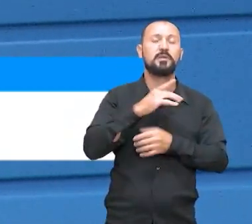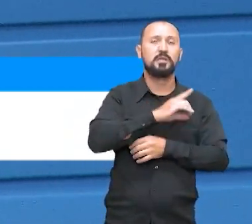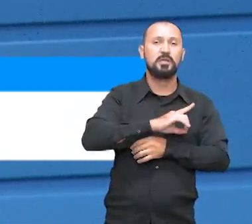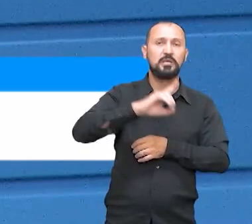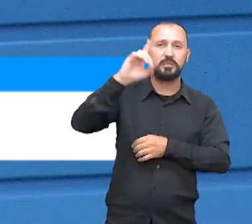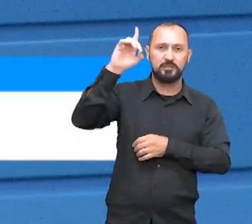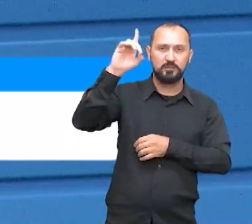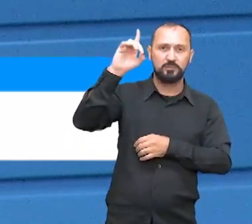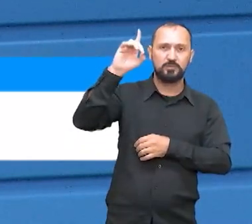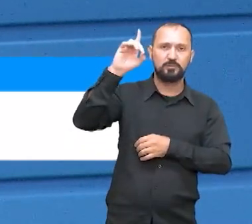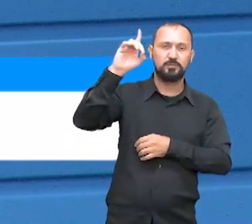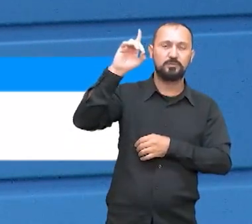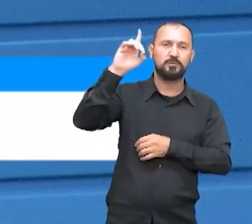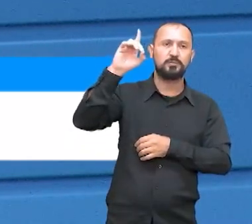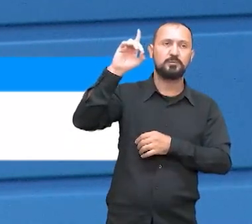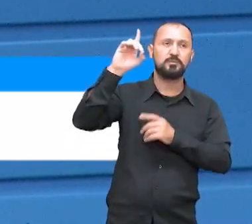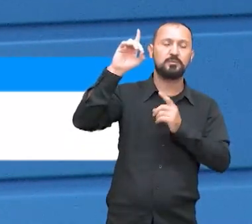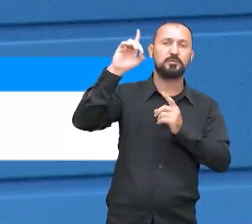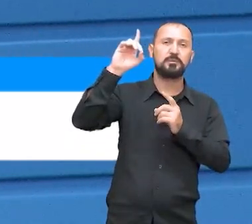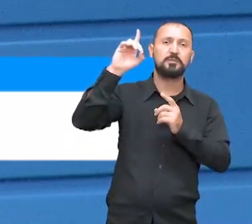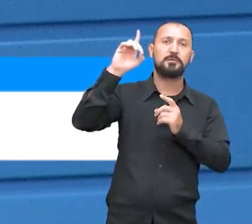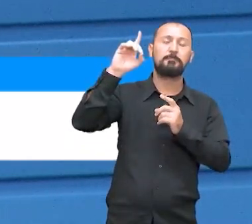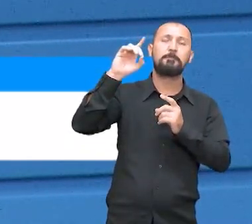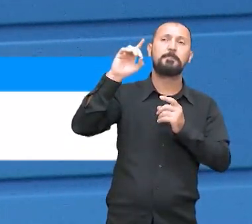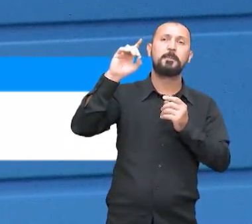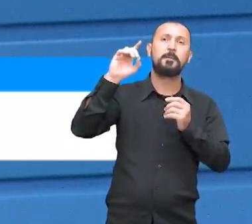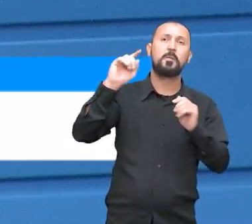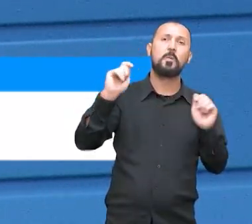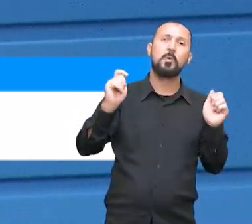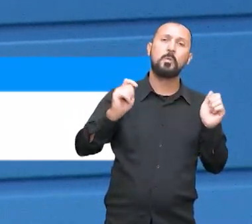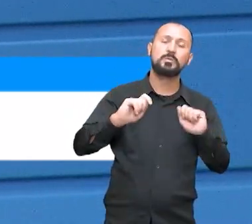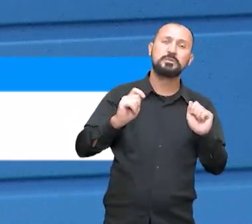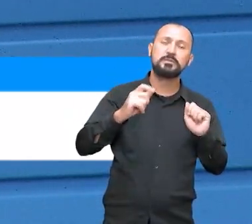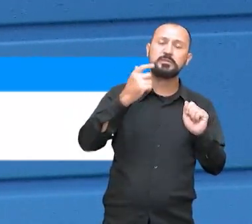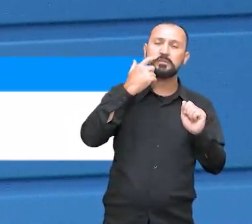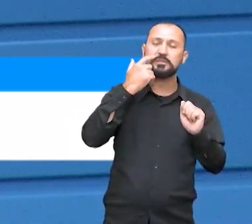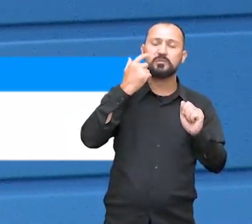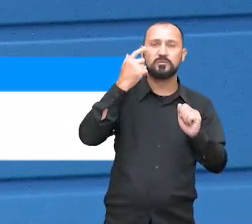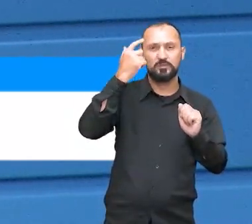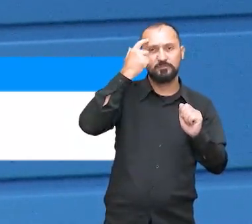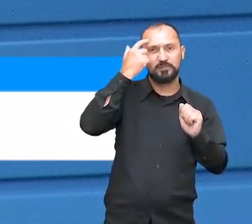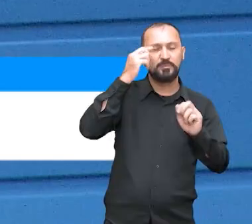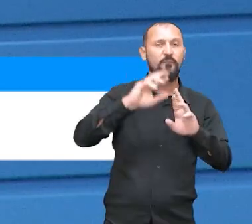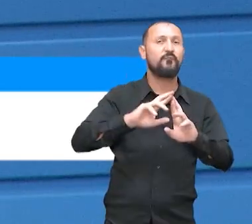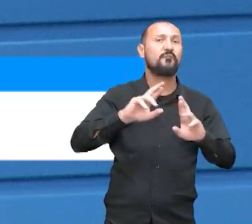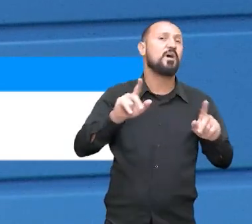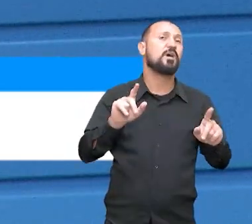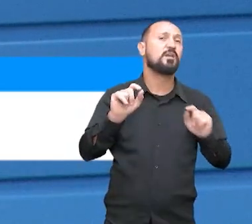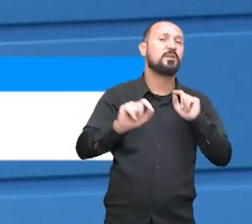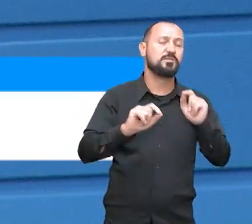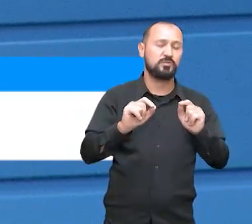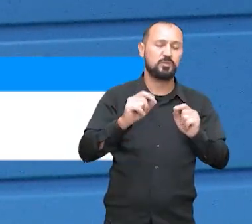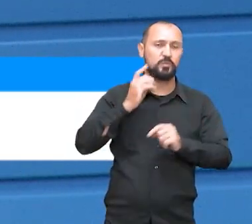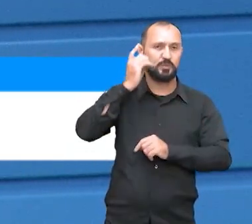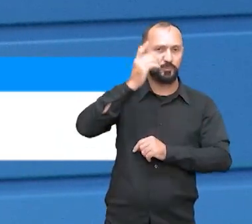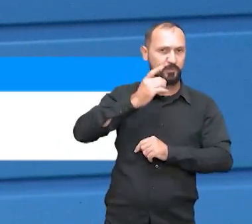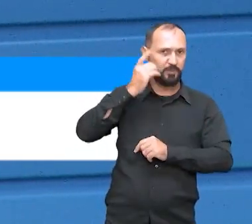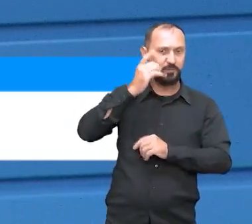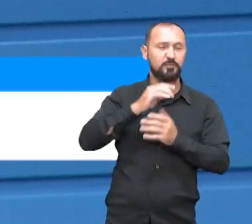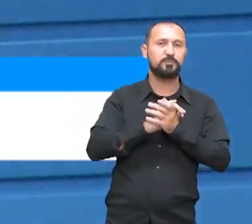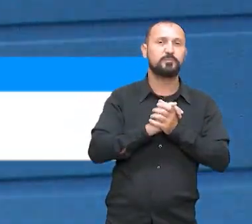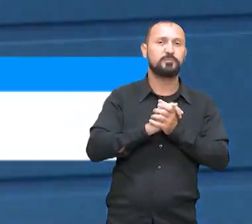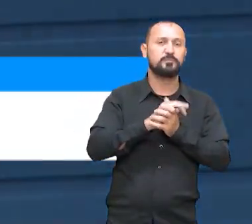Que Deus possa, mesmo diante das nossas diferenças ideológicas, deputado Amarildo